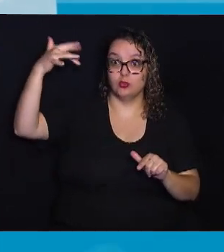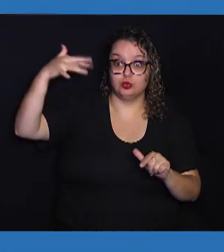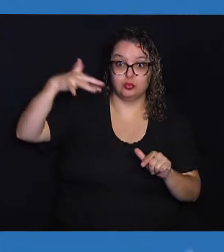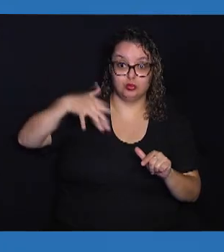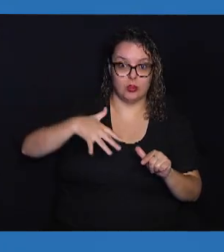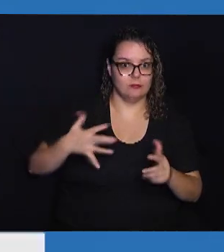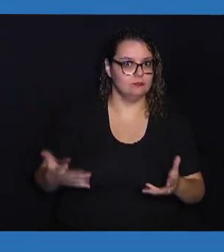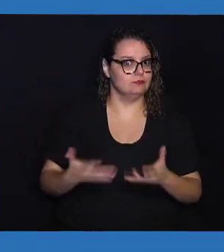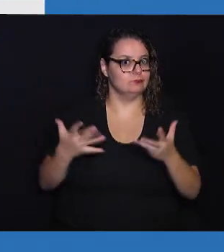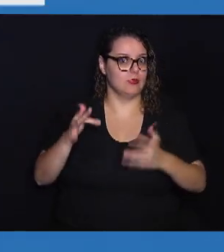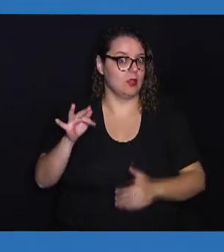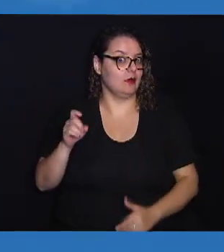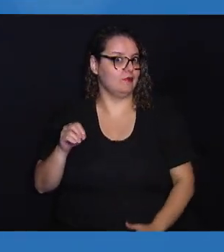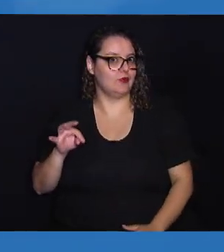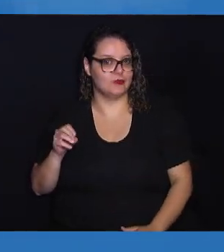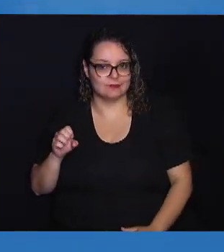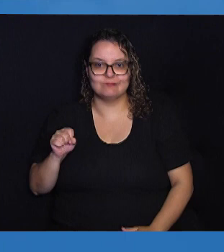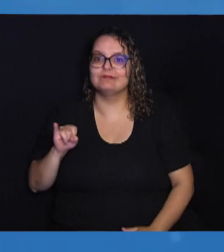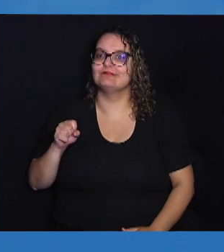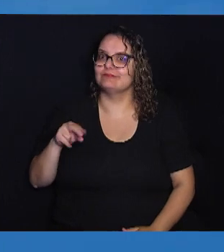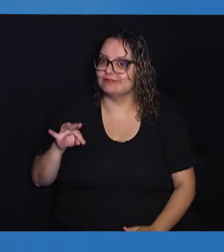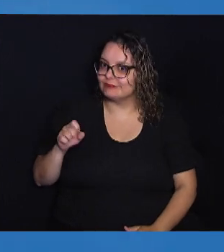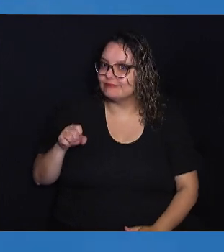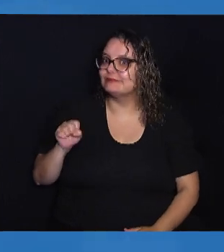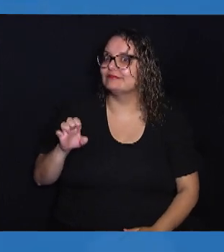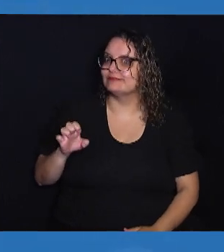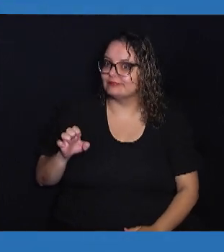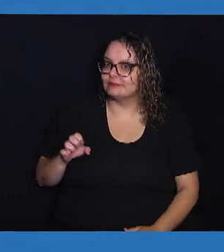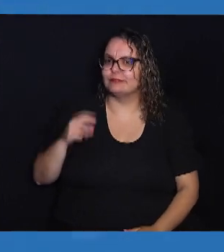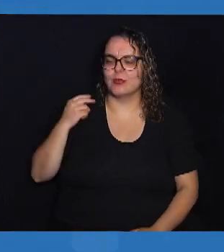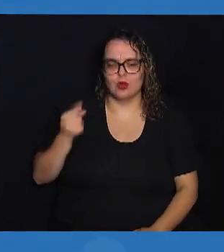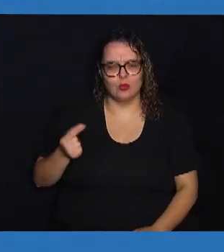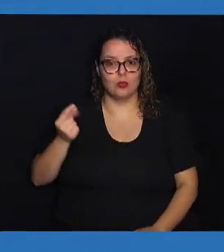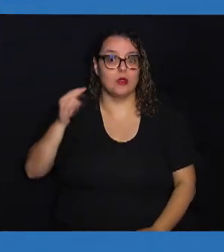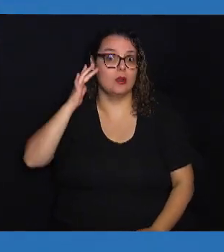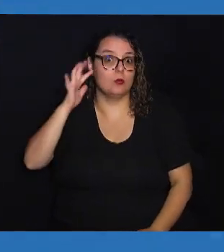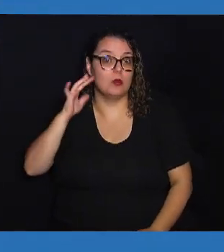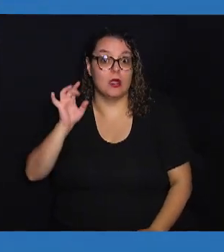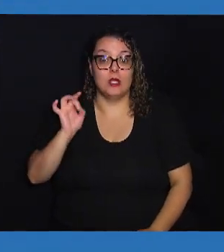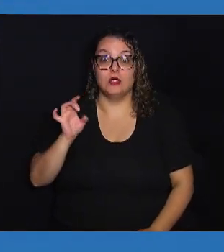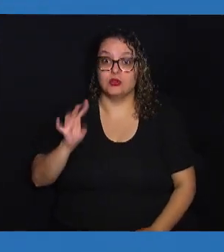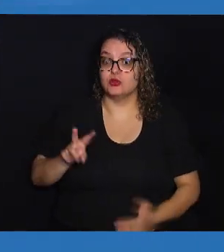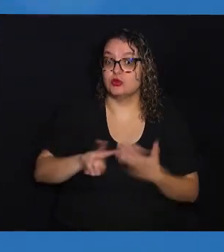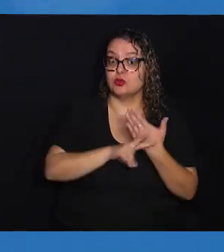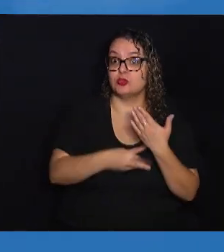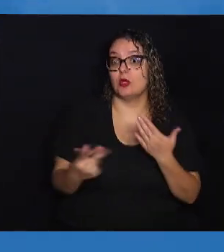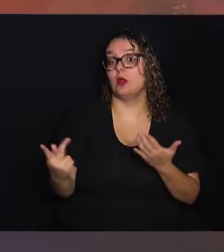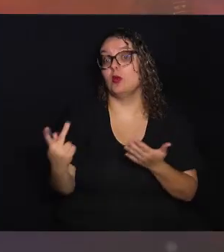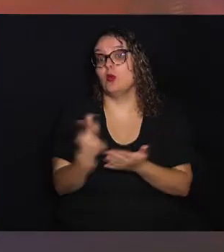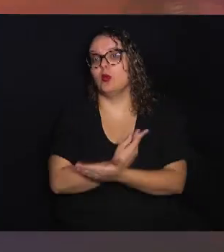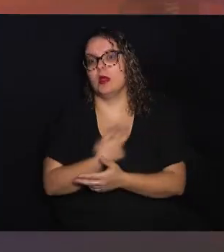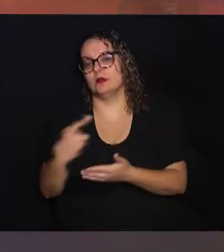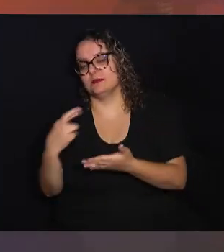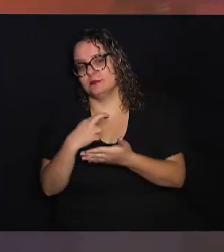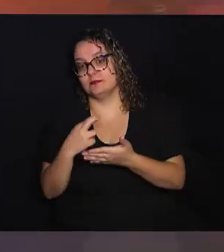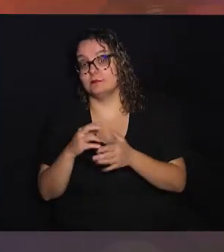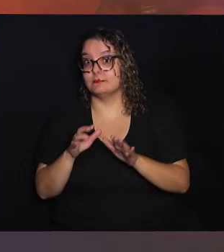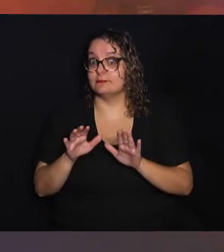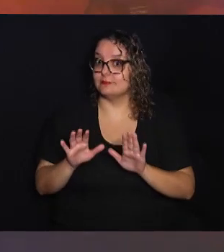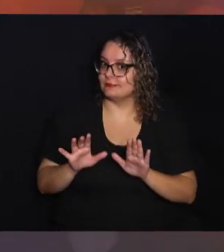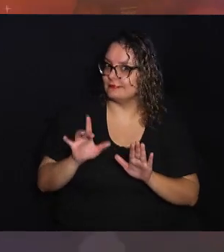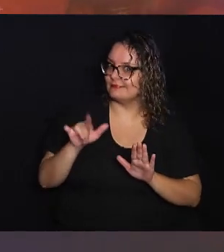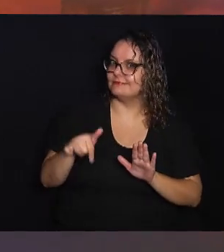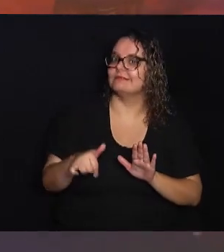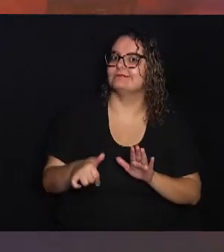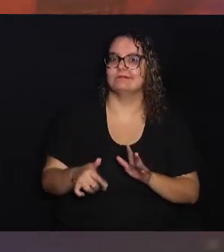com a presença dos raios solares para estimular a fotossíntese. Durante muito tempo, imaginou-se que isso era apenas fruto de um erro